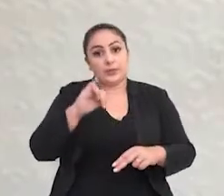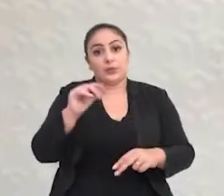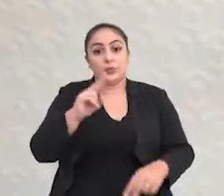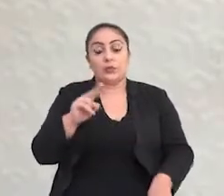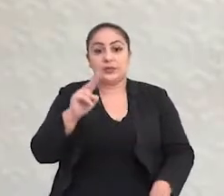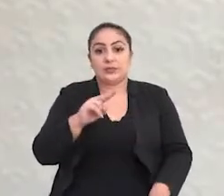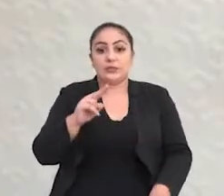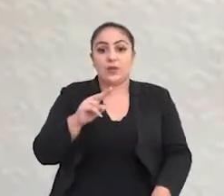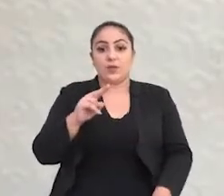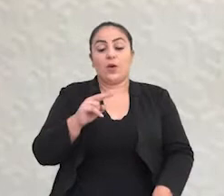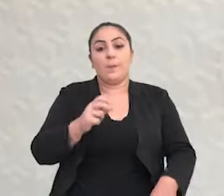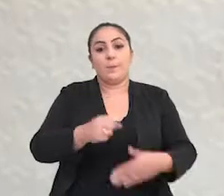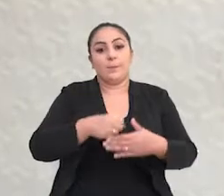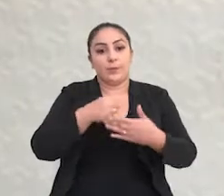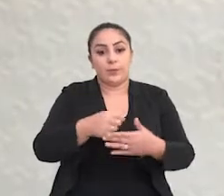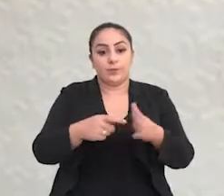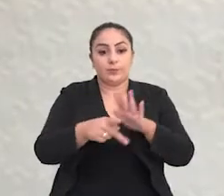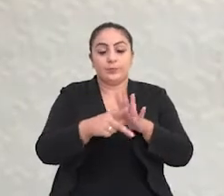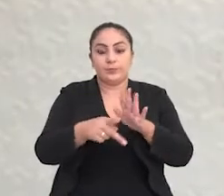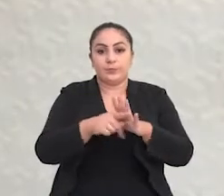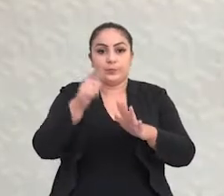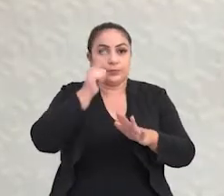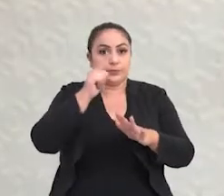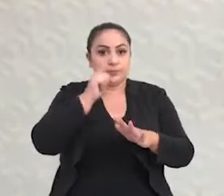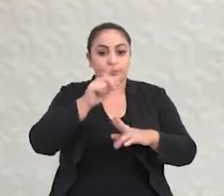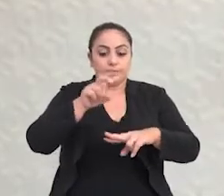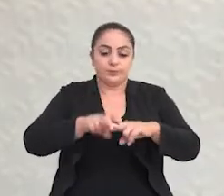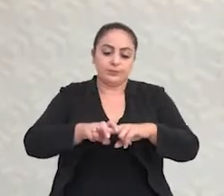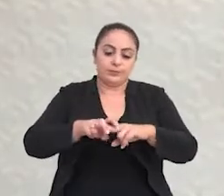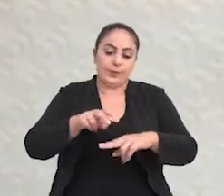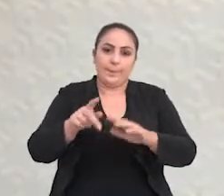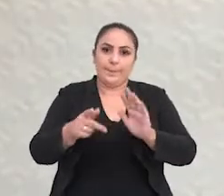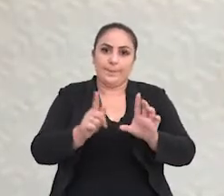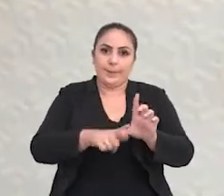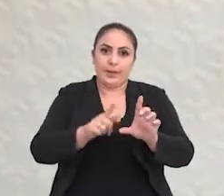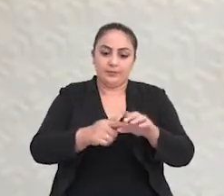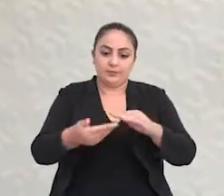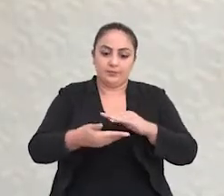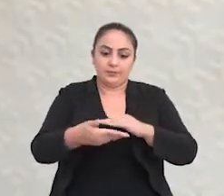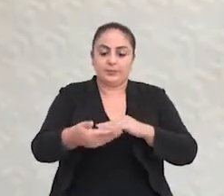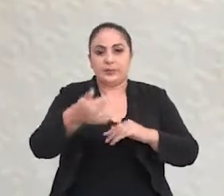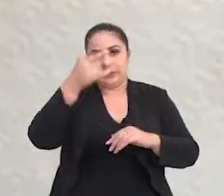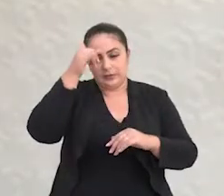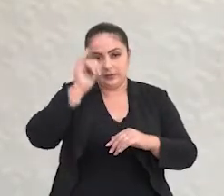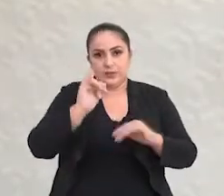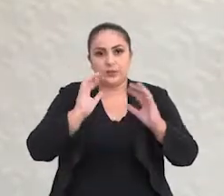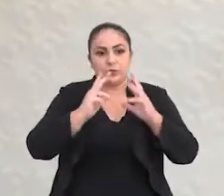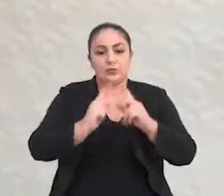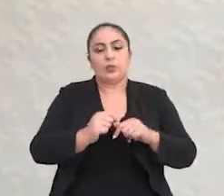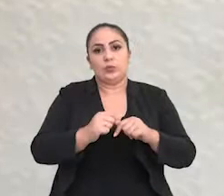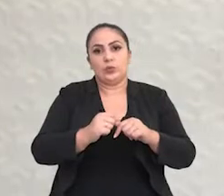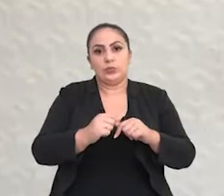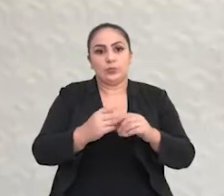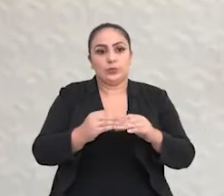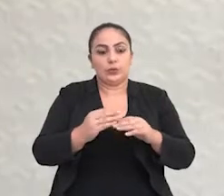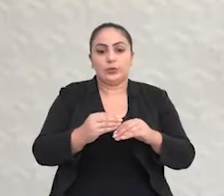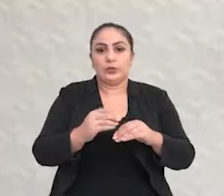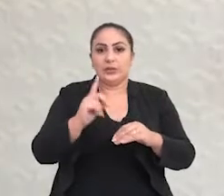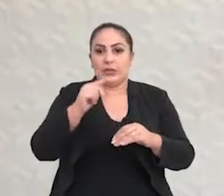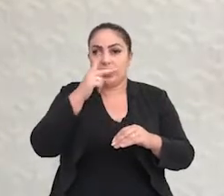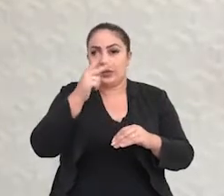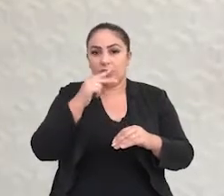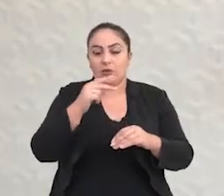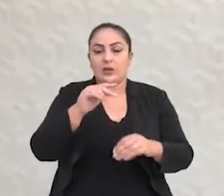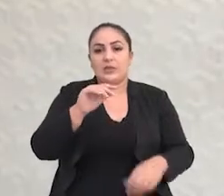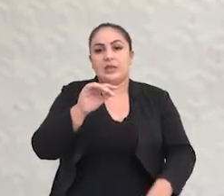seria importante ela botar um apoio para ela encostar o pé no chão. Né? E evitar as posições extremas,